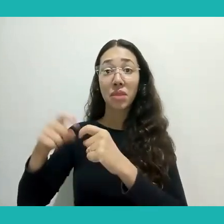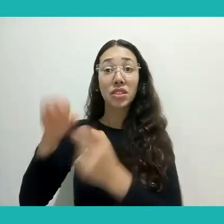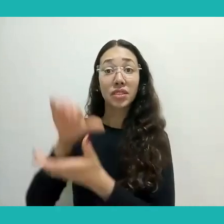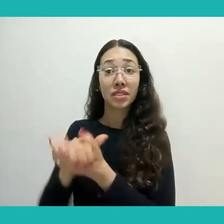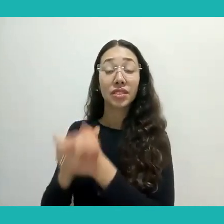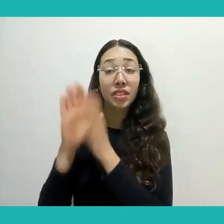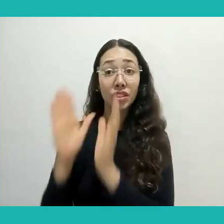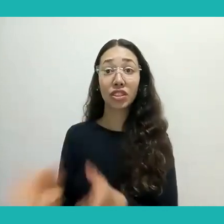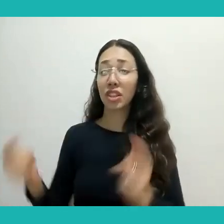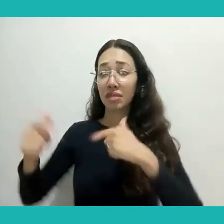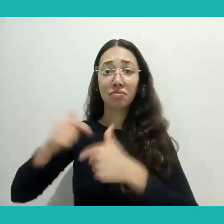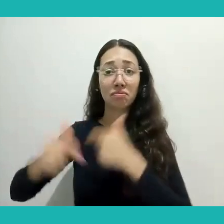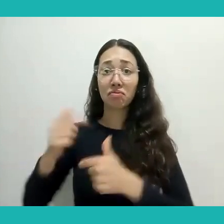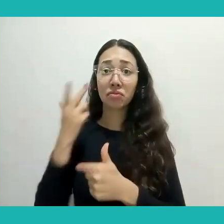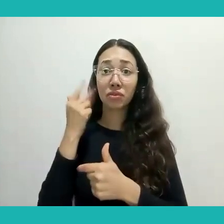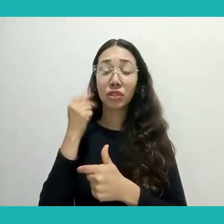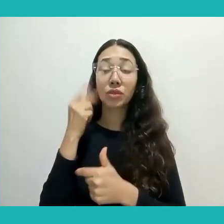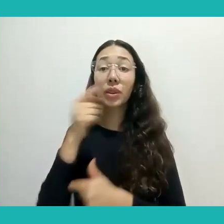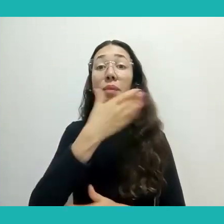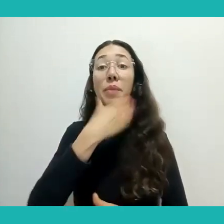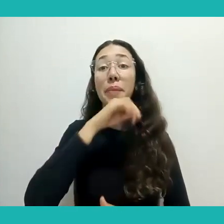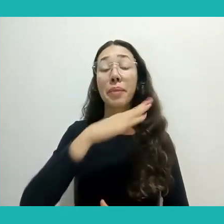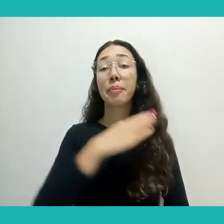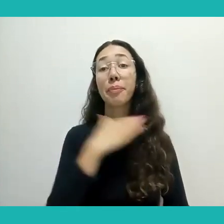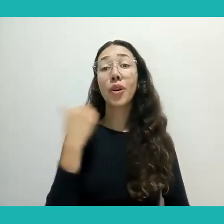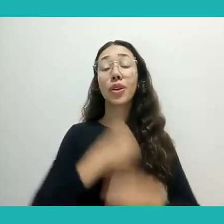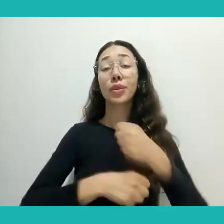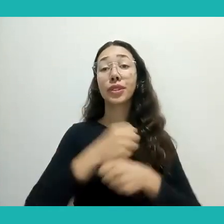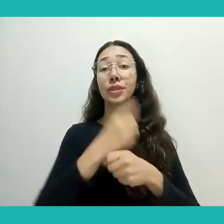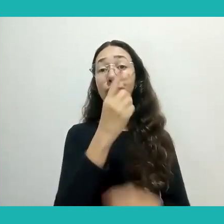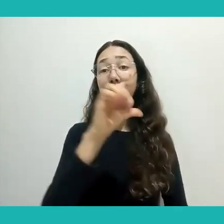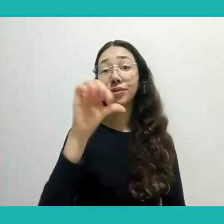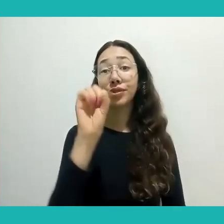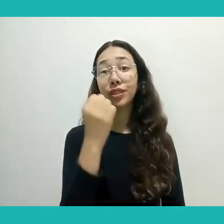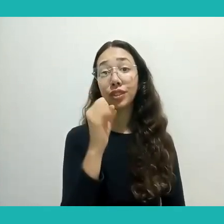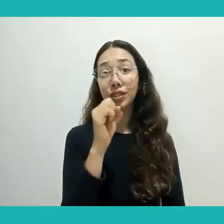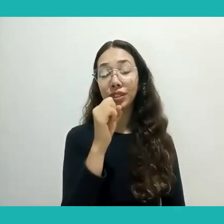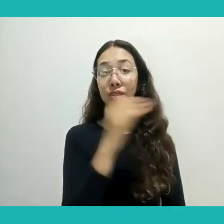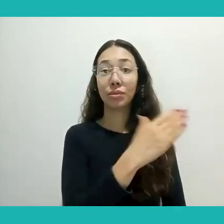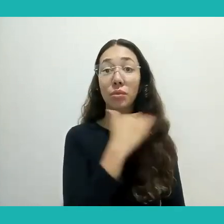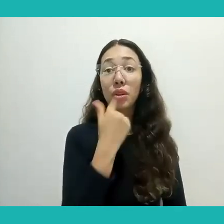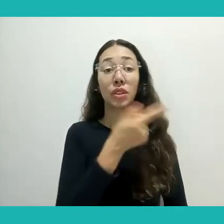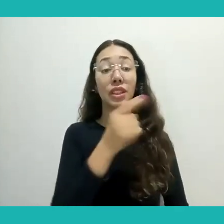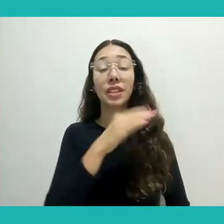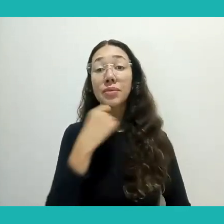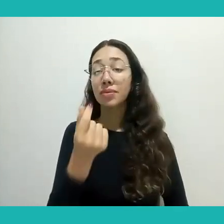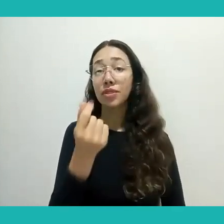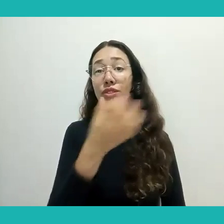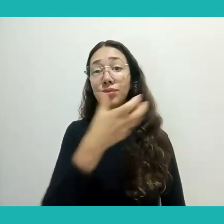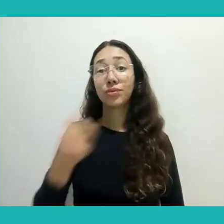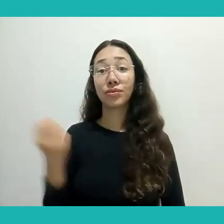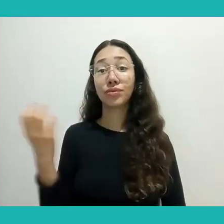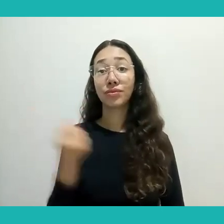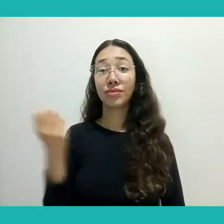válida e capaz, pensionista de militar falecido em 1998. Considerando aí a data da morte do instituidor da